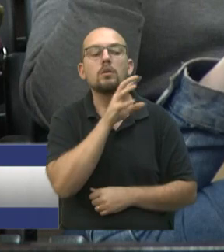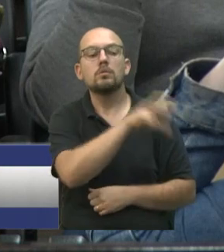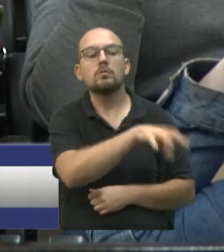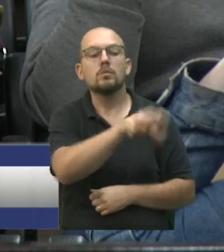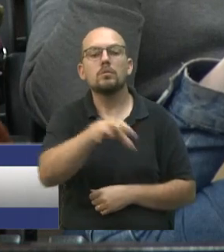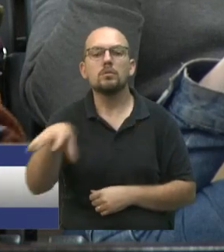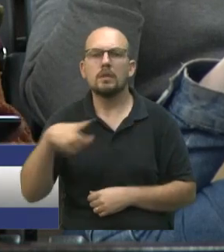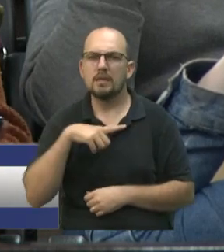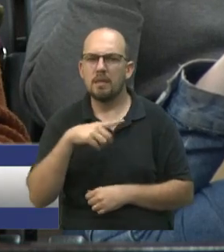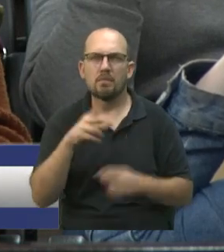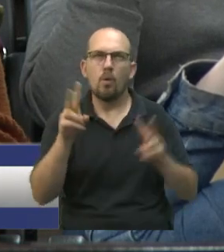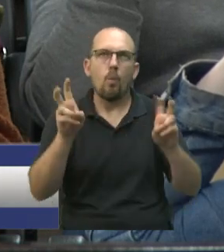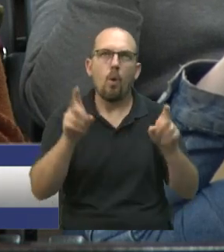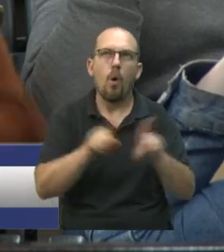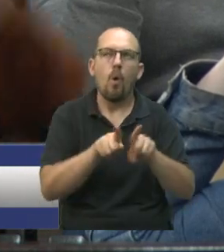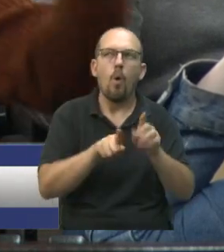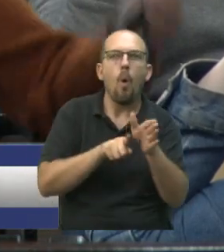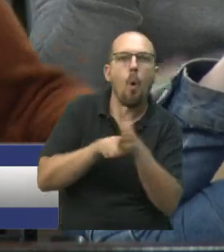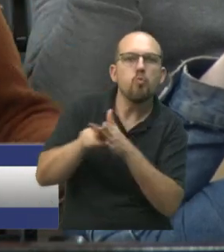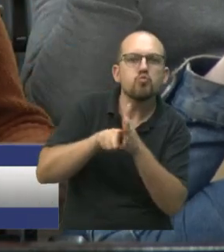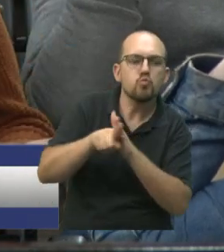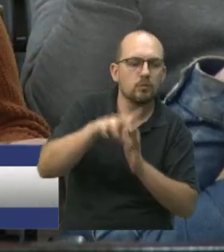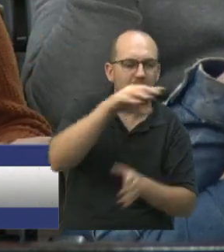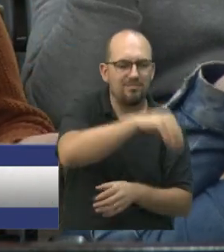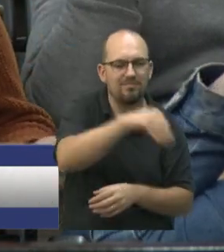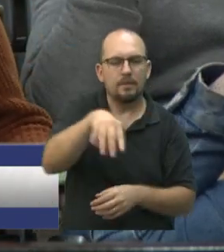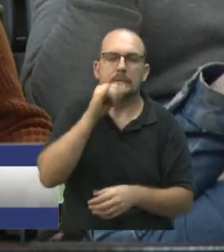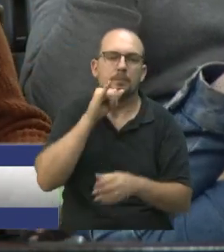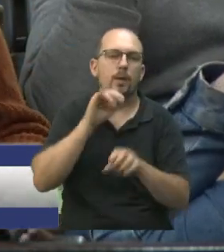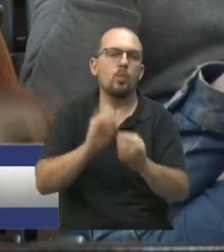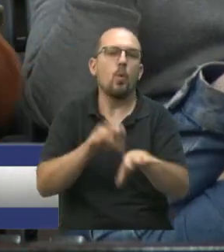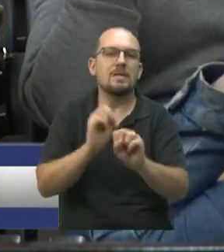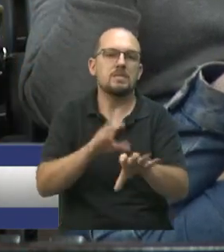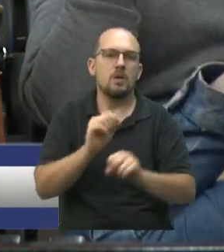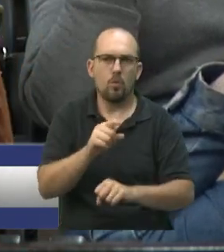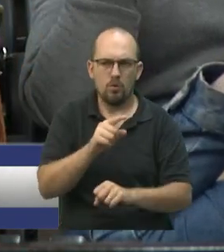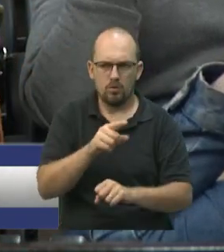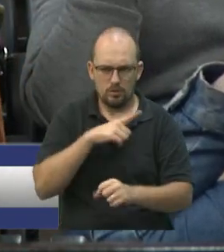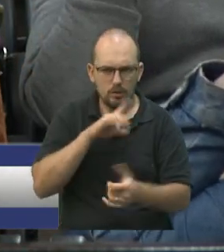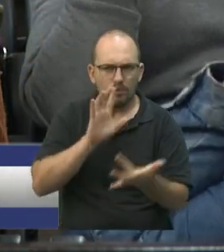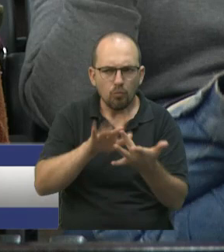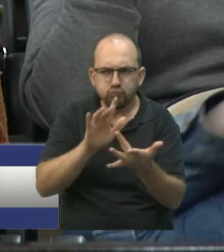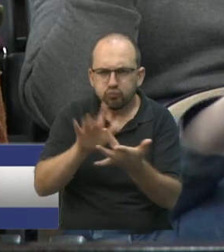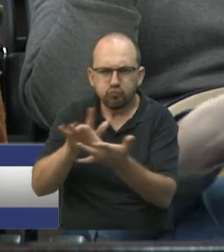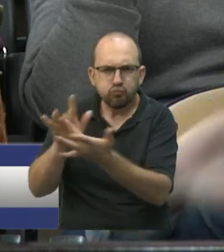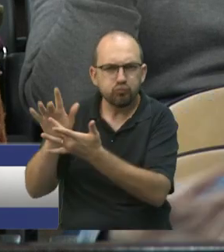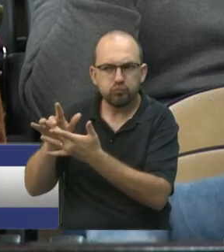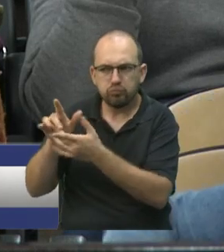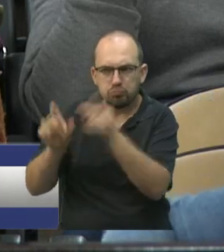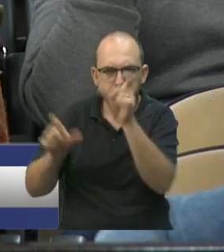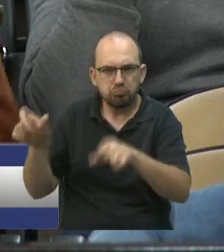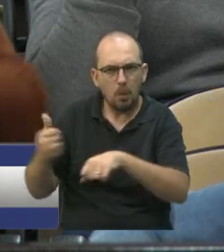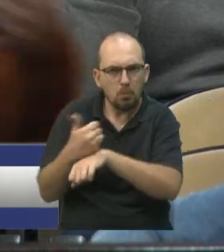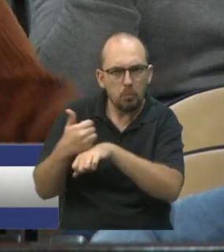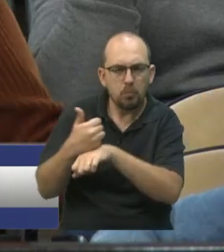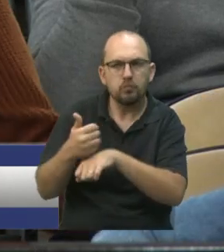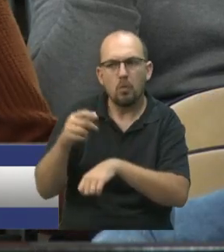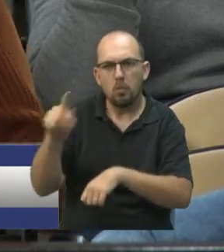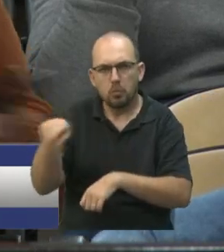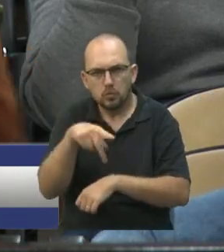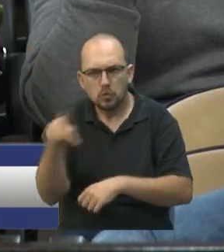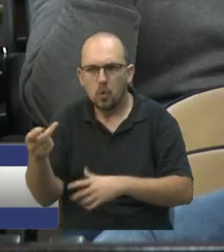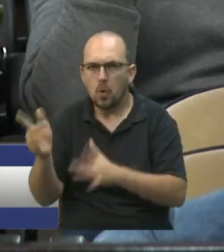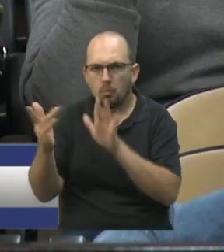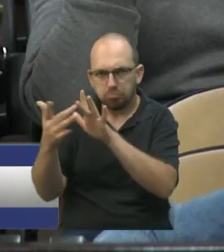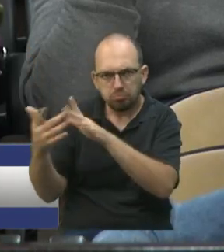de consulta, tipo, dentro da Secretaria da Educação, consultar quem faz a educação acontecer, quem usa a